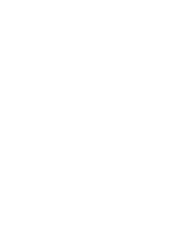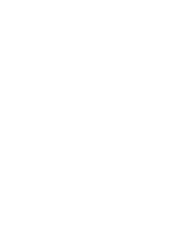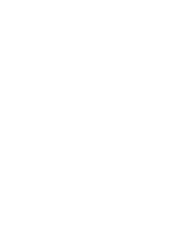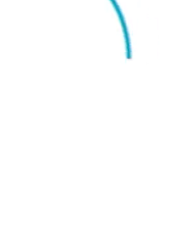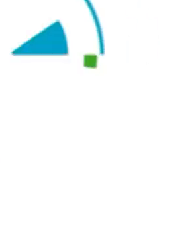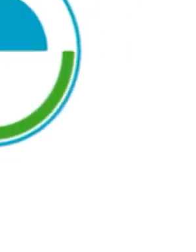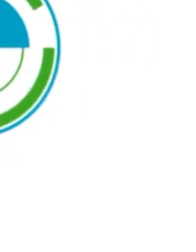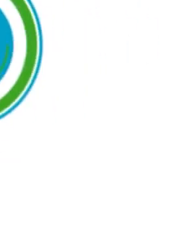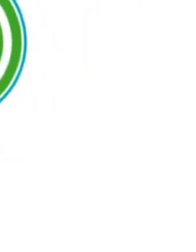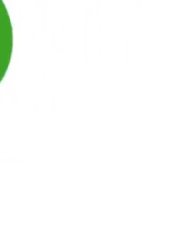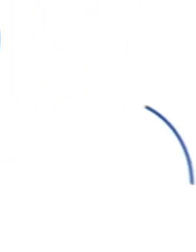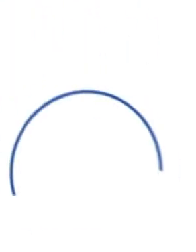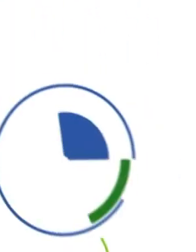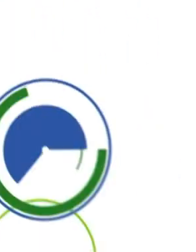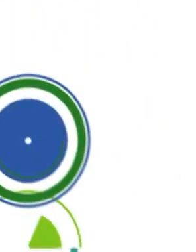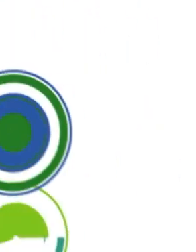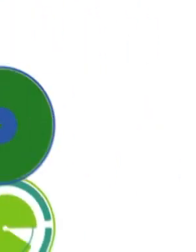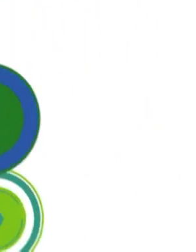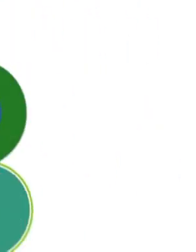E